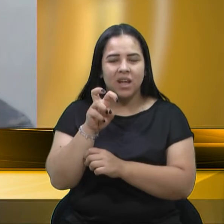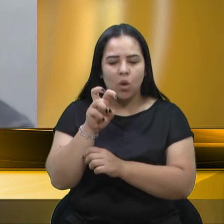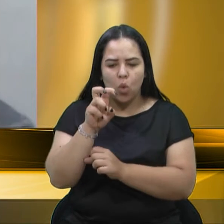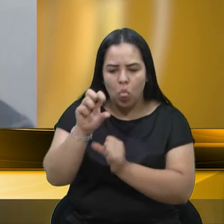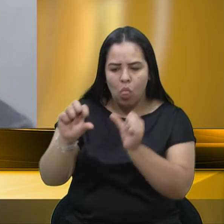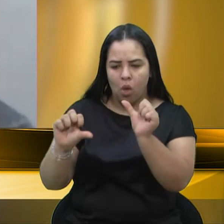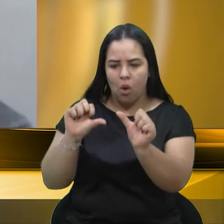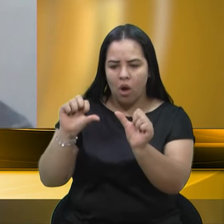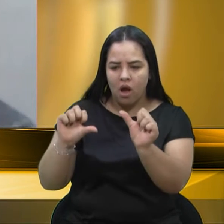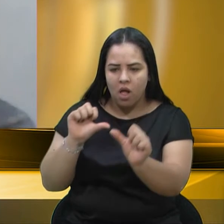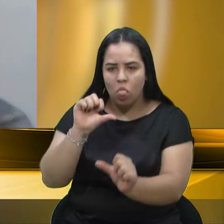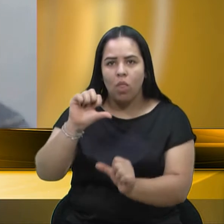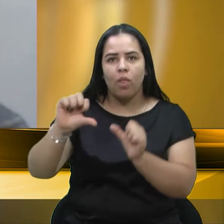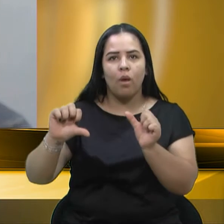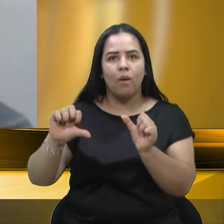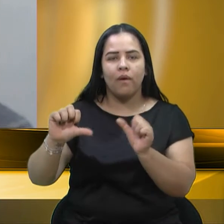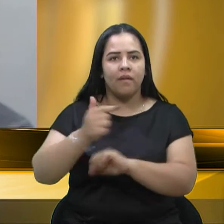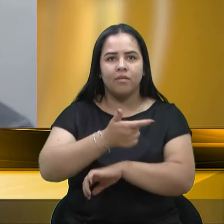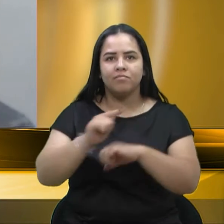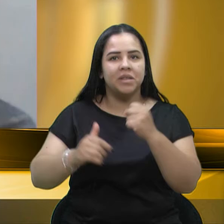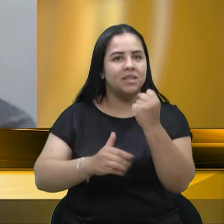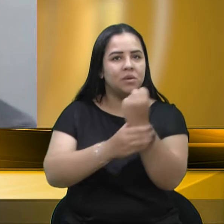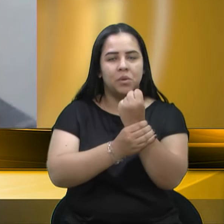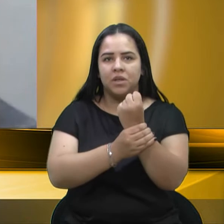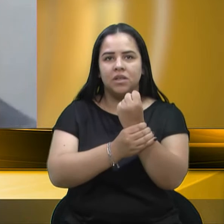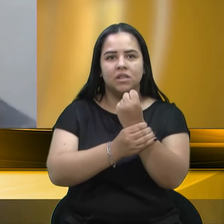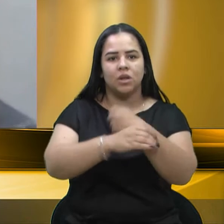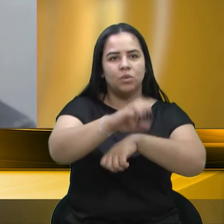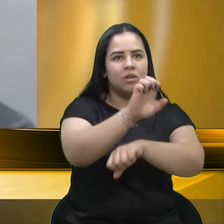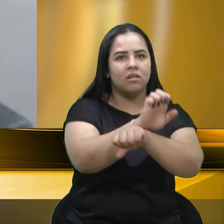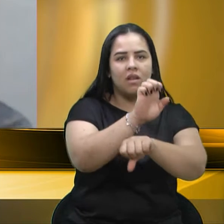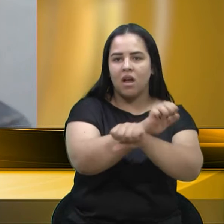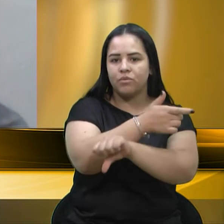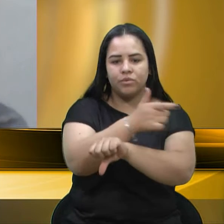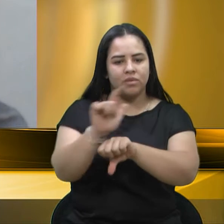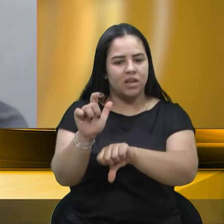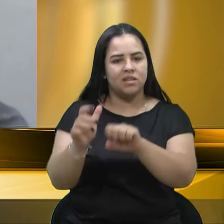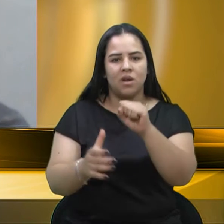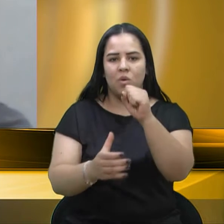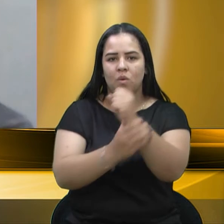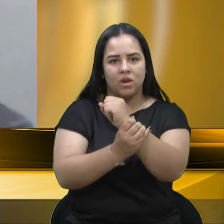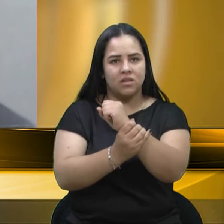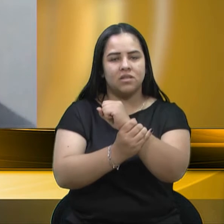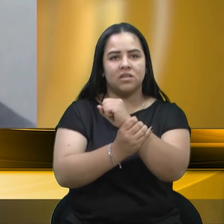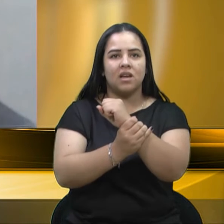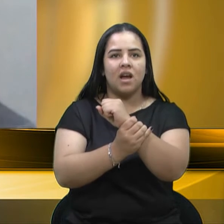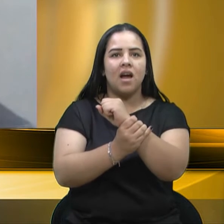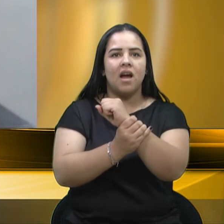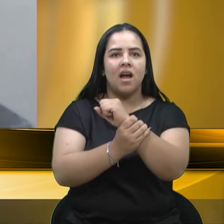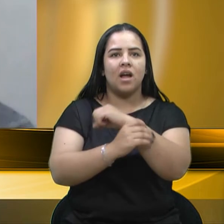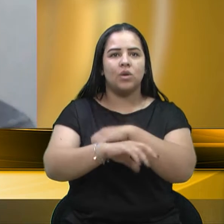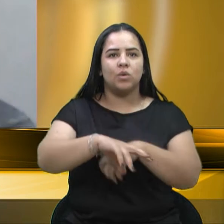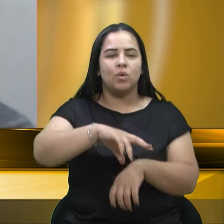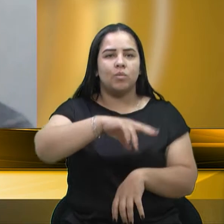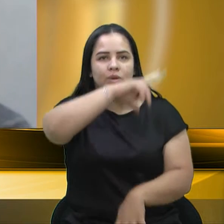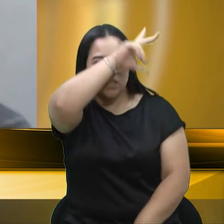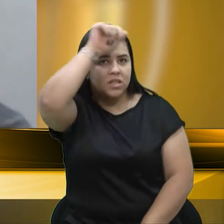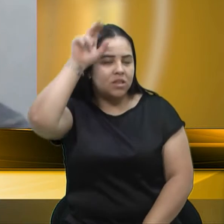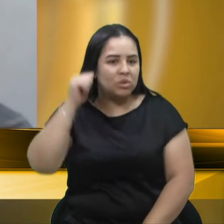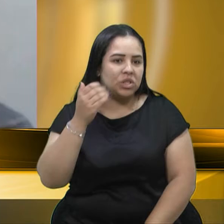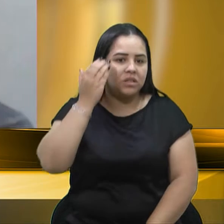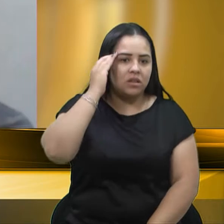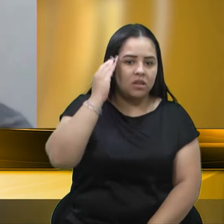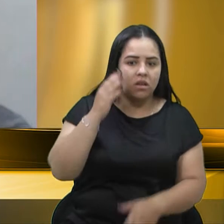não passa segurança para os municípios, que acabaram, né, buscando, se consorciando na busca